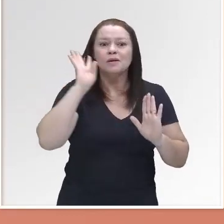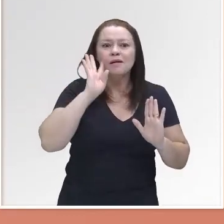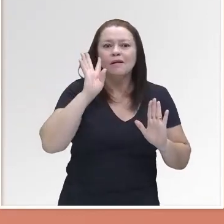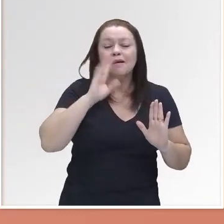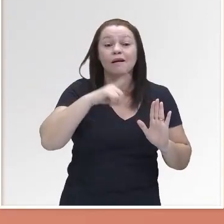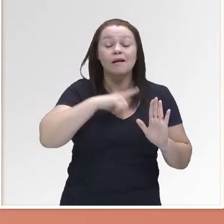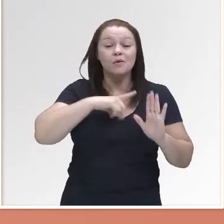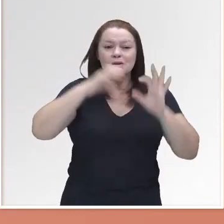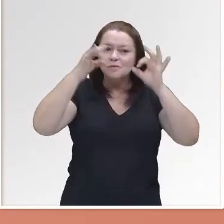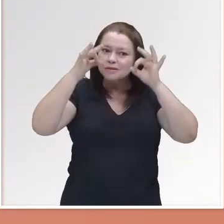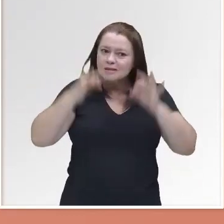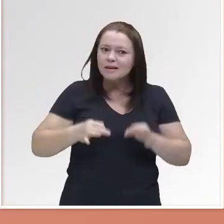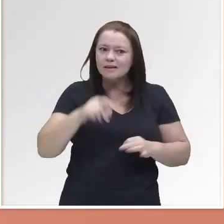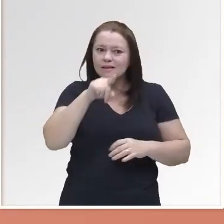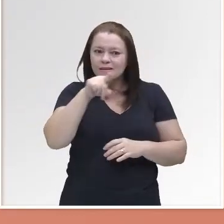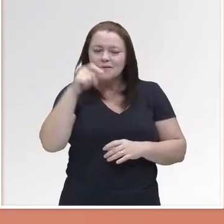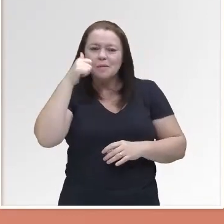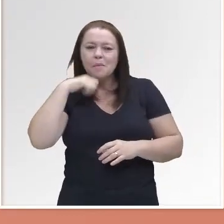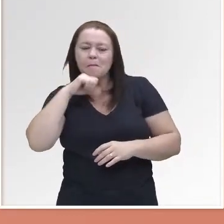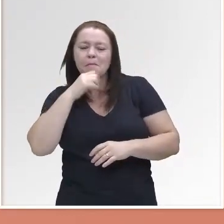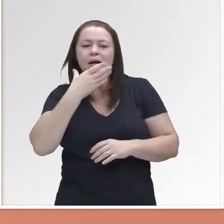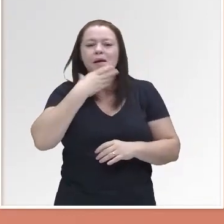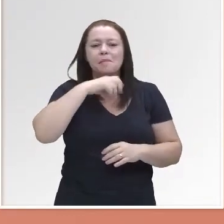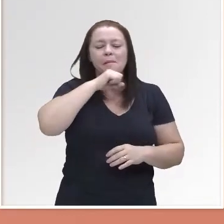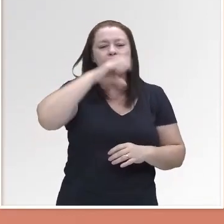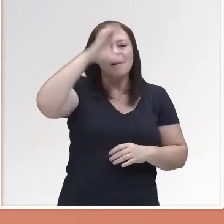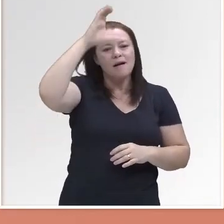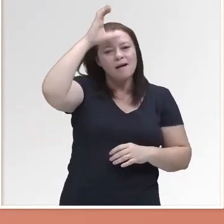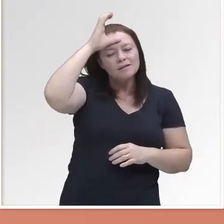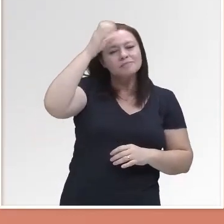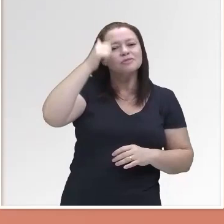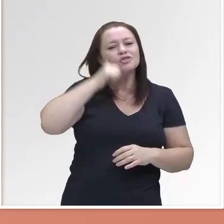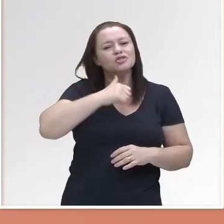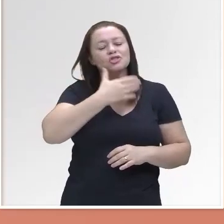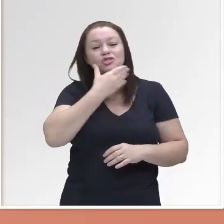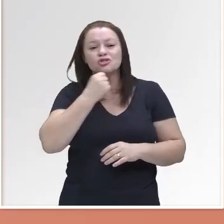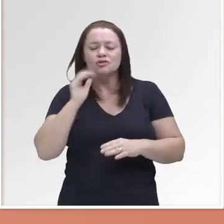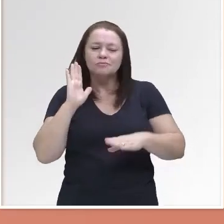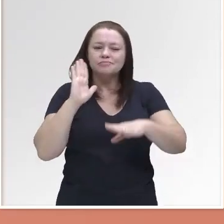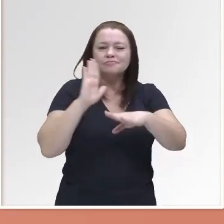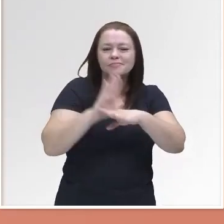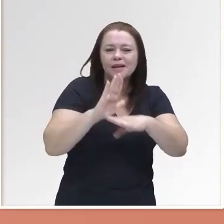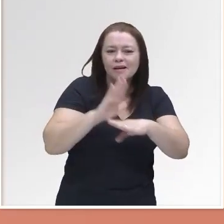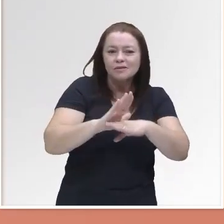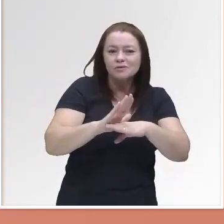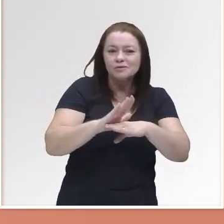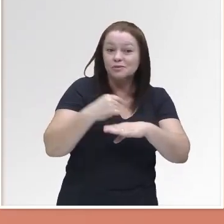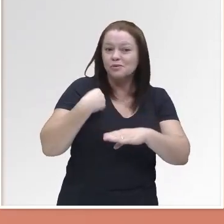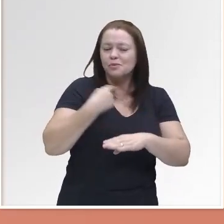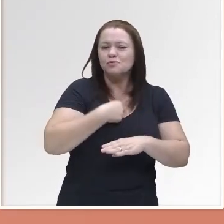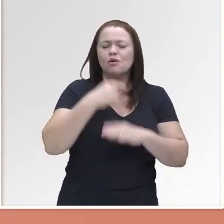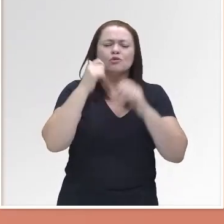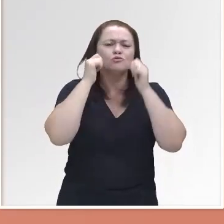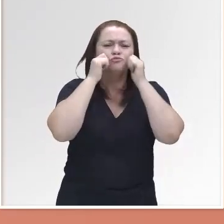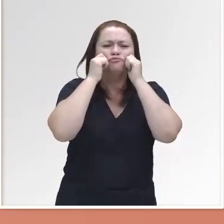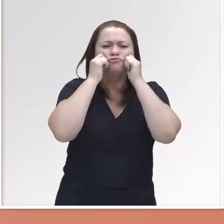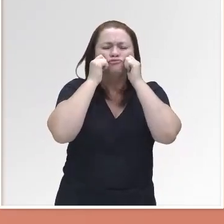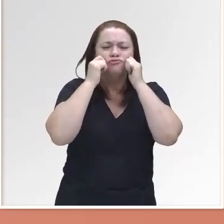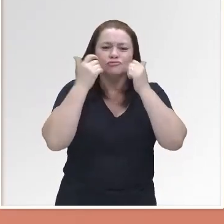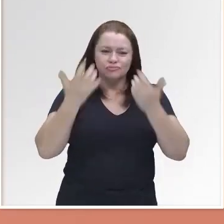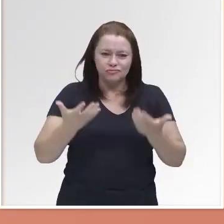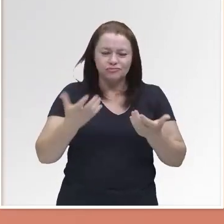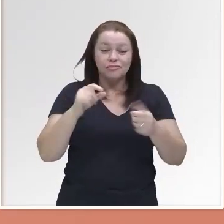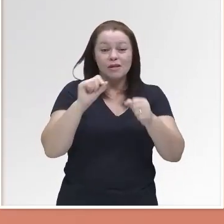que você, mamãe aí, ou papai, ou titio, ajudou o nosso fofinho ou nossa fofinha a